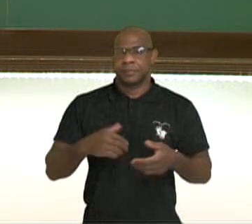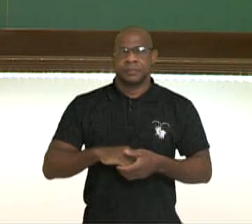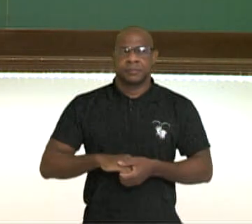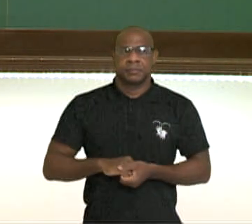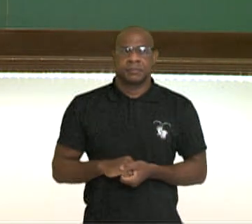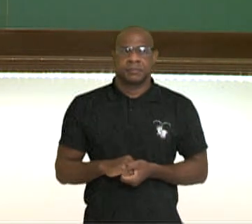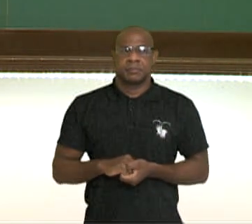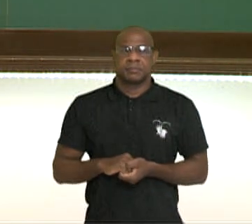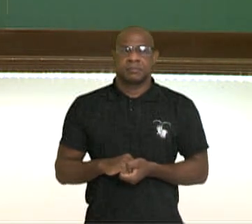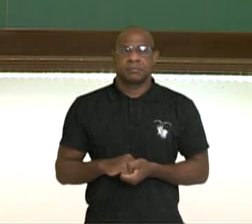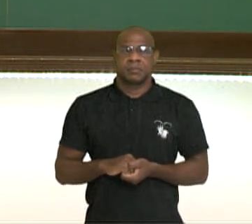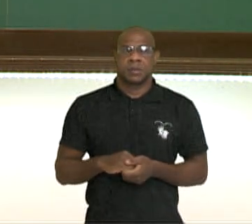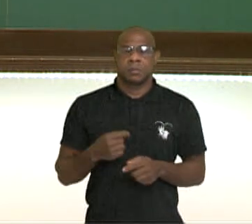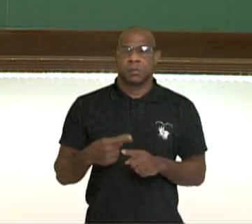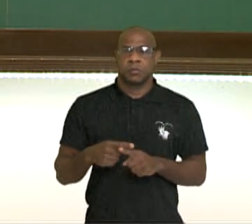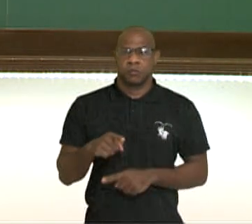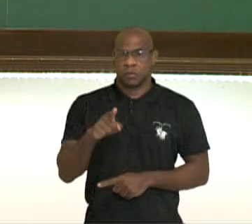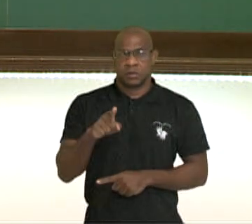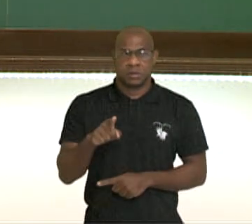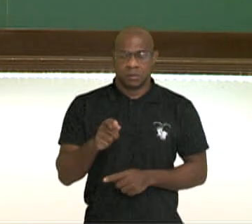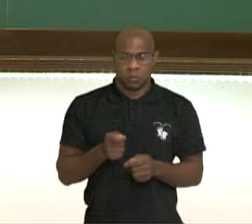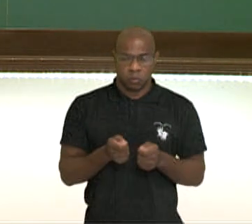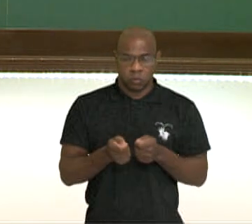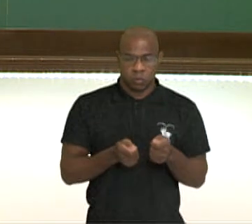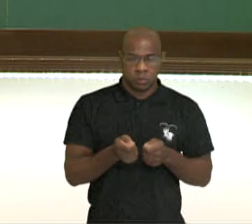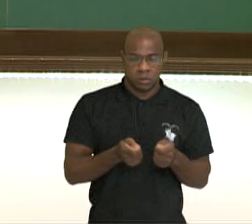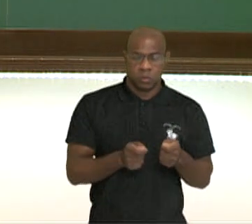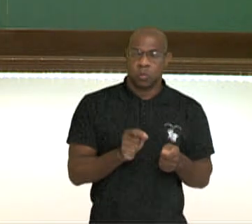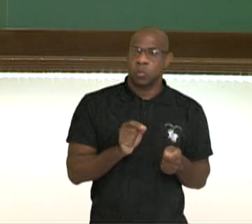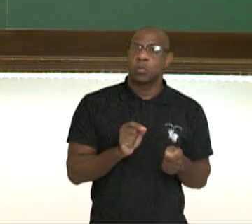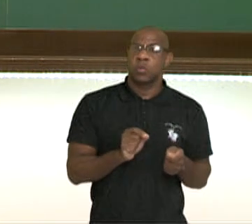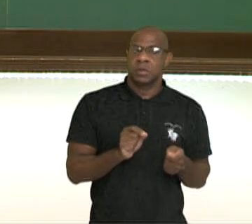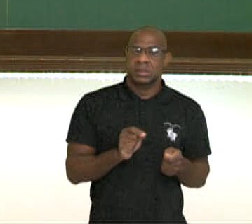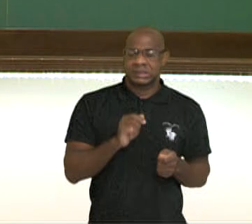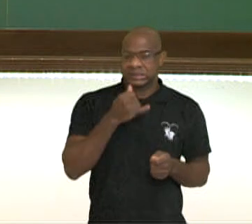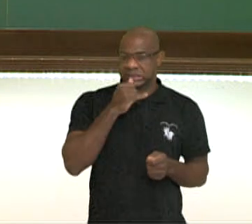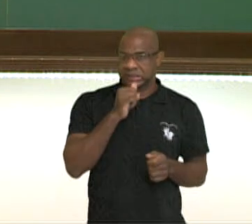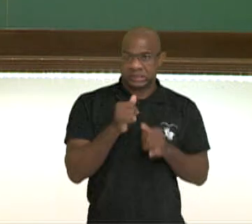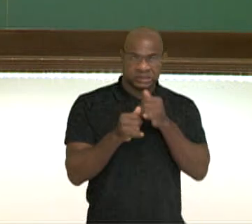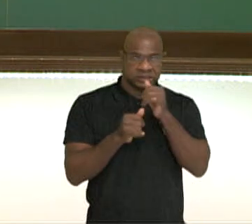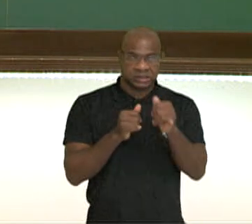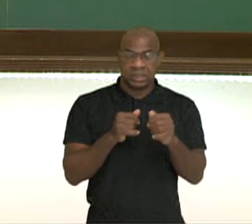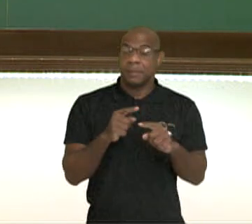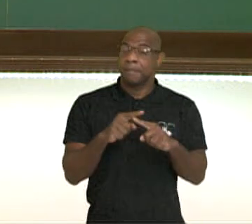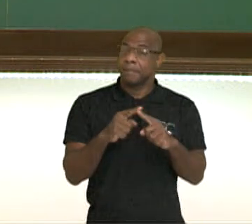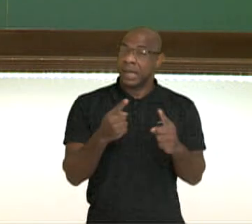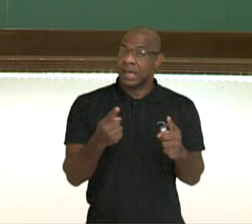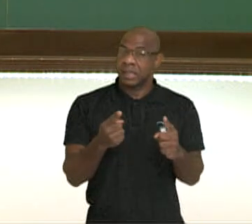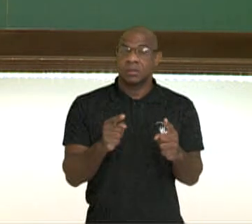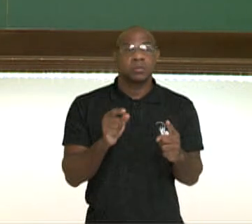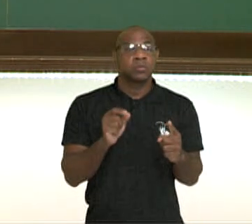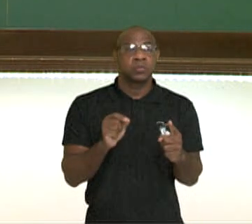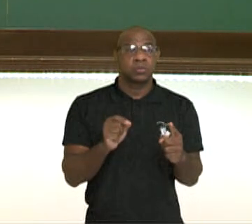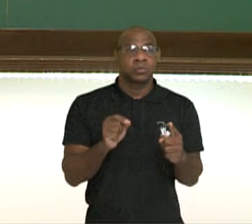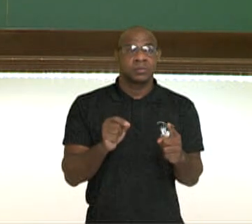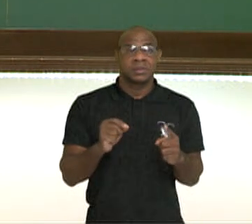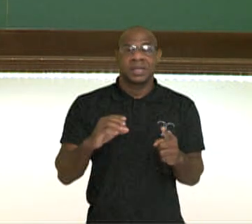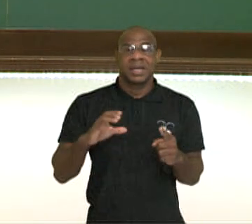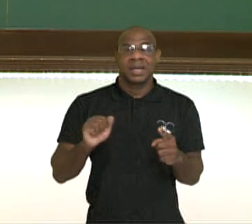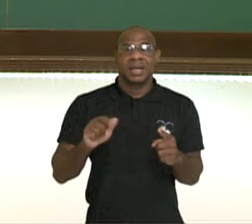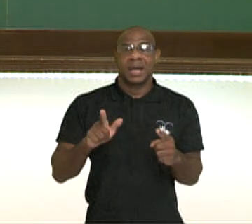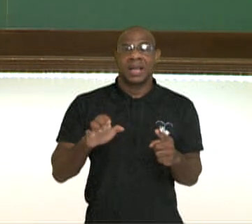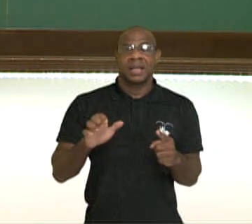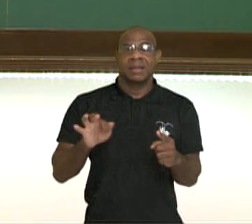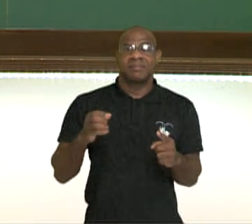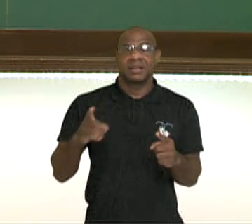né? Porque você acaba economizando em energia elétrica porém, a calefação, né, de